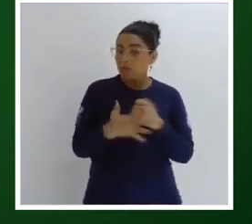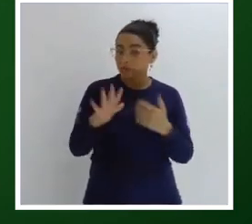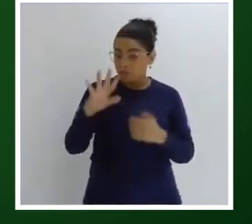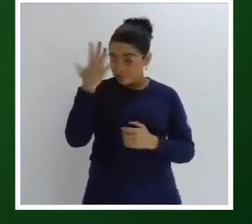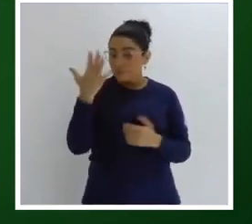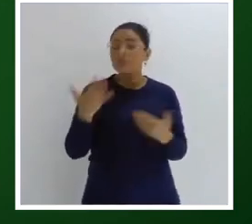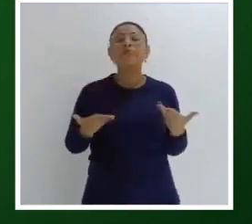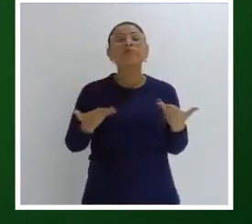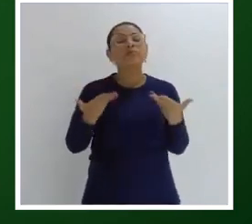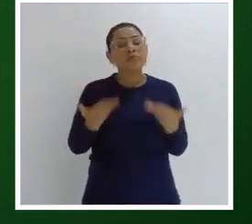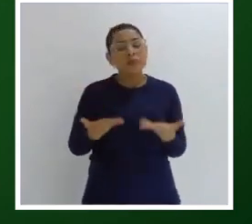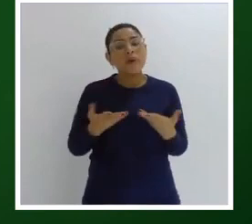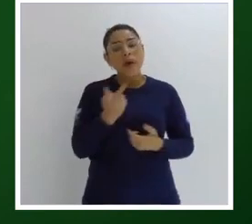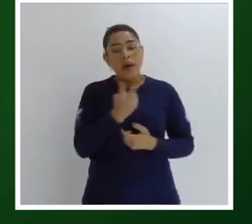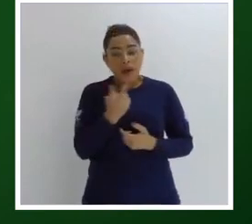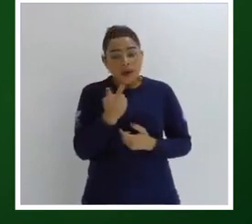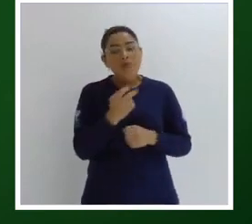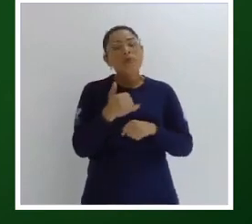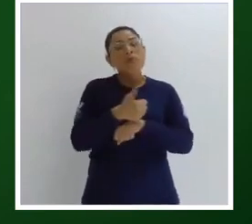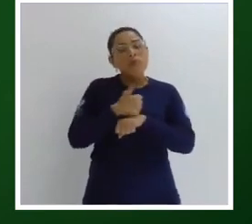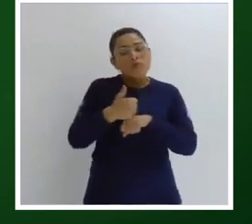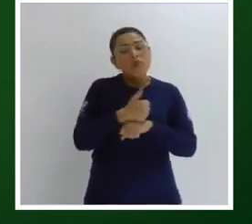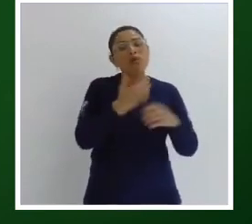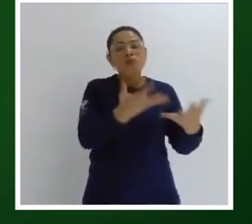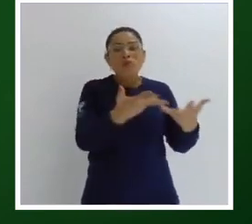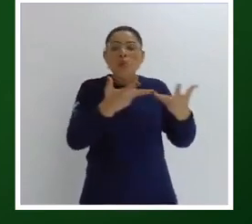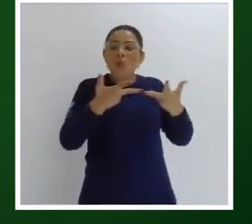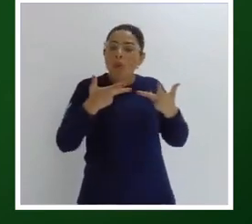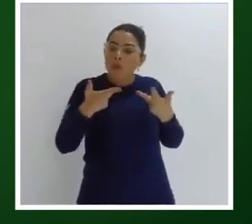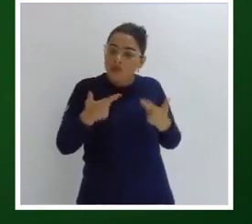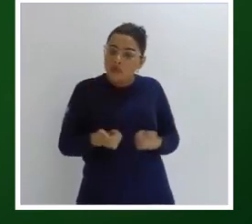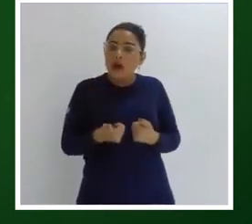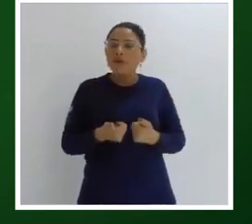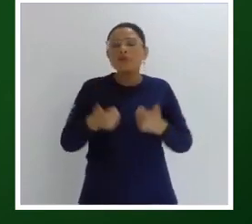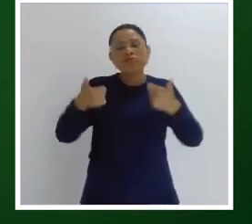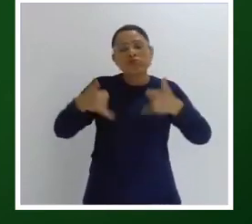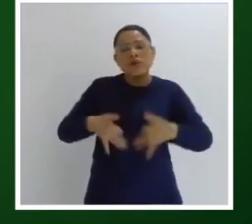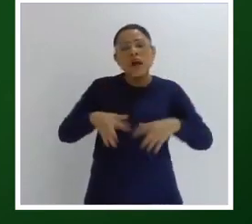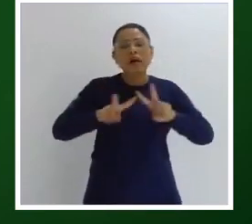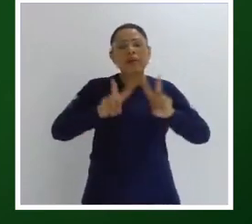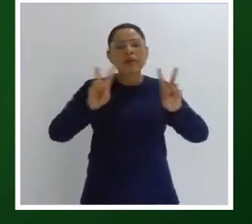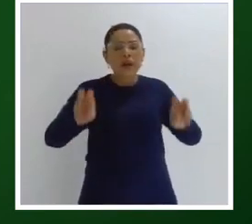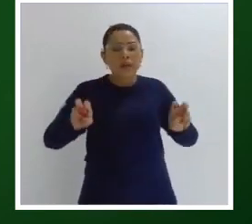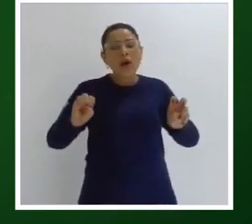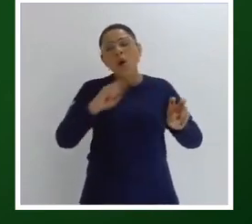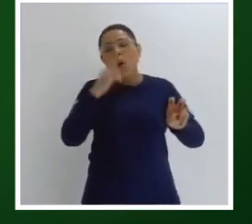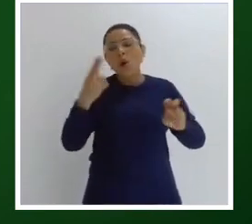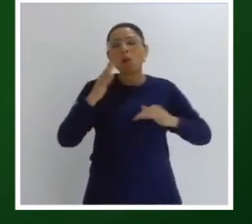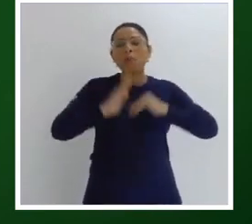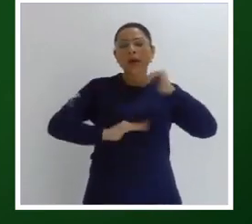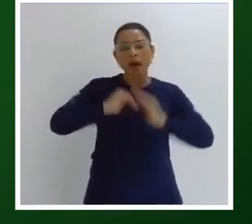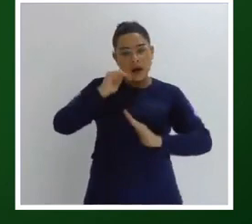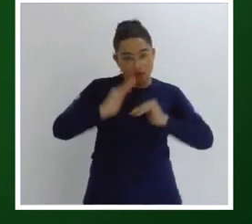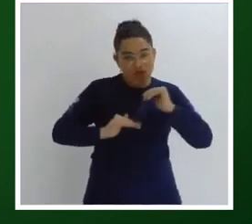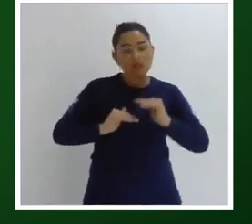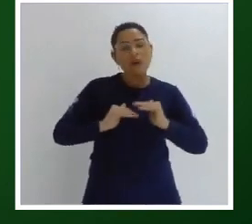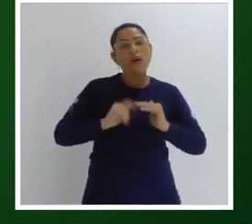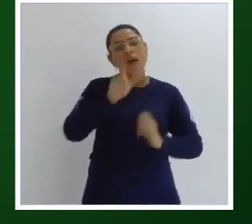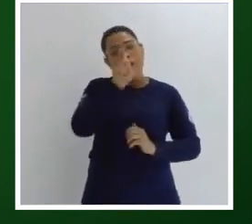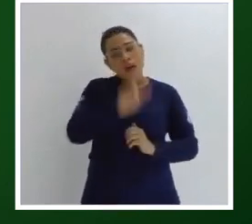eram convidados a tratar sobre algum tema ou alguma boa prática em que ele